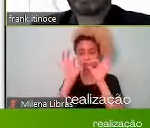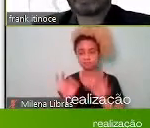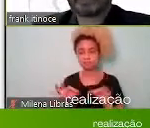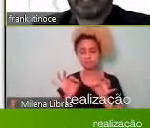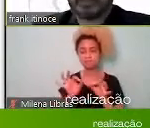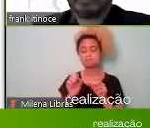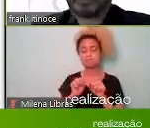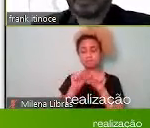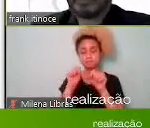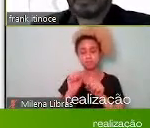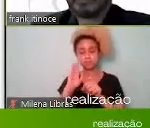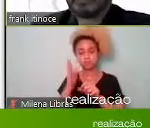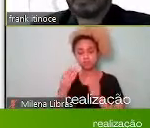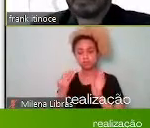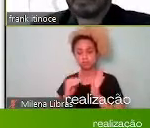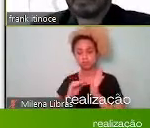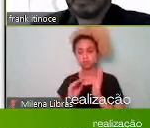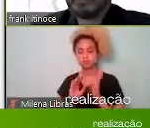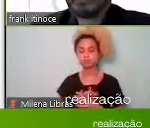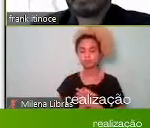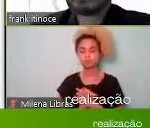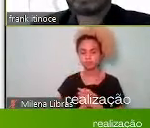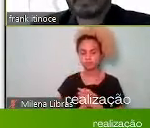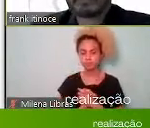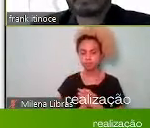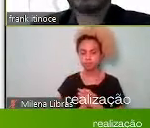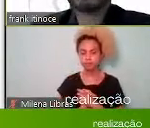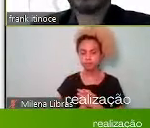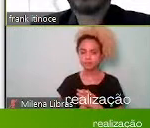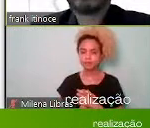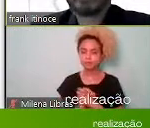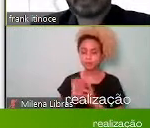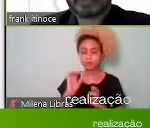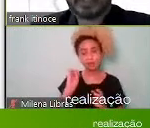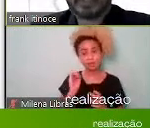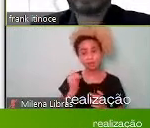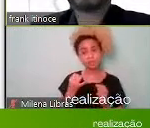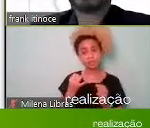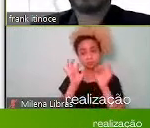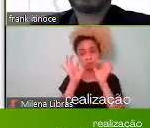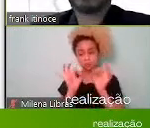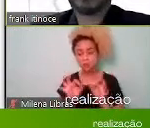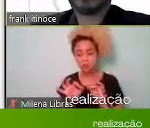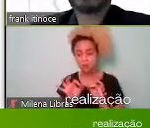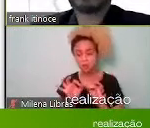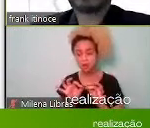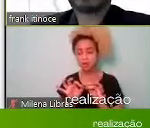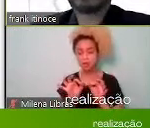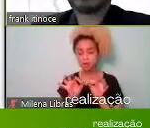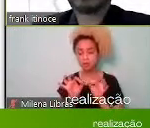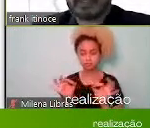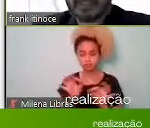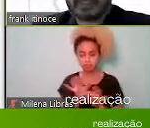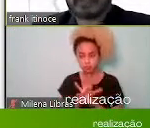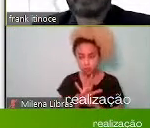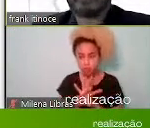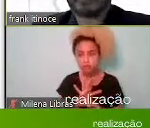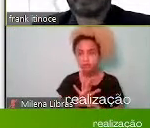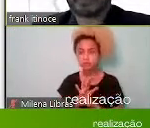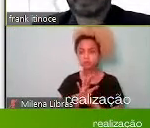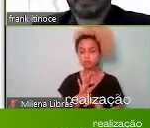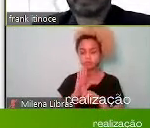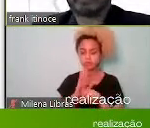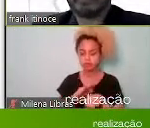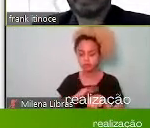sistema projetado. E, estando projetado corretamente, estando instalado